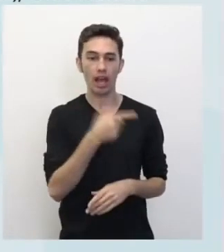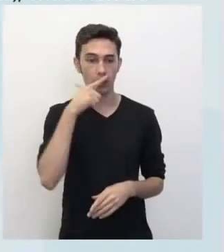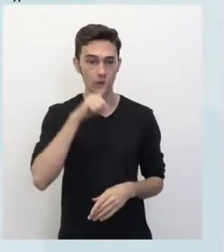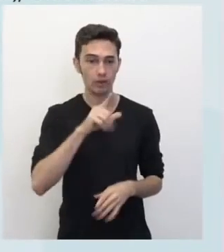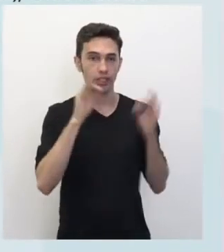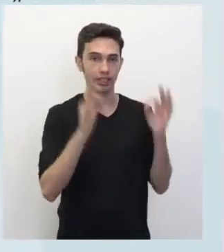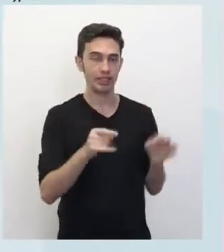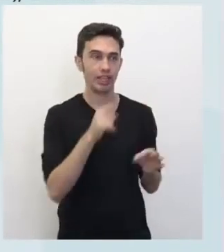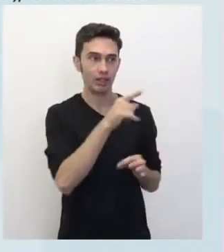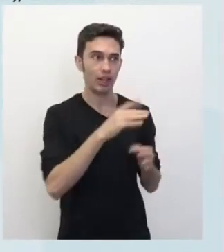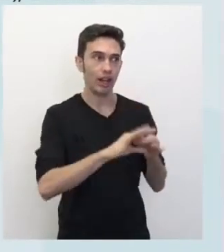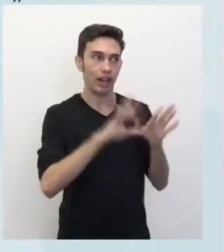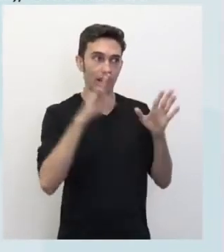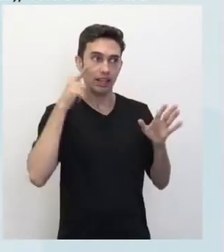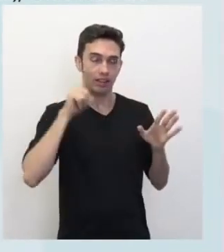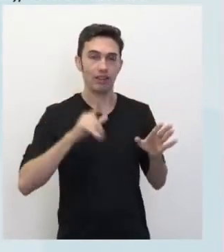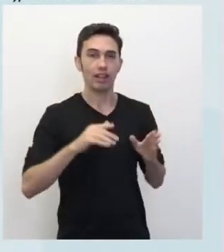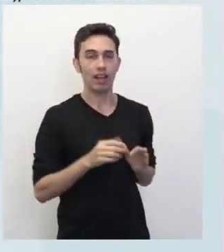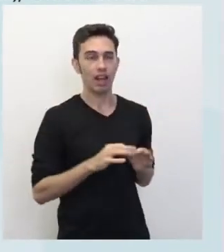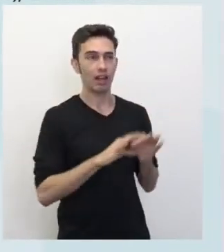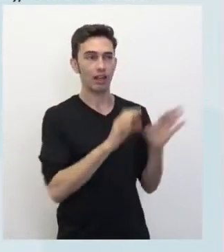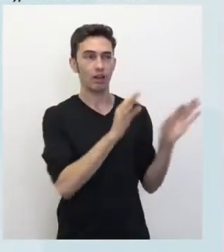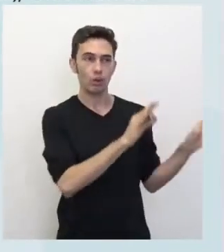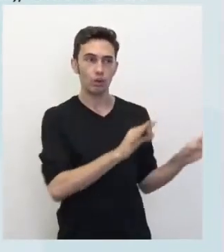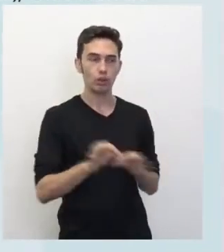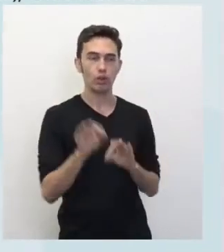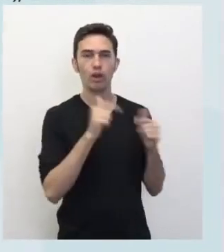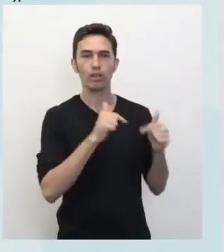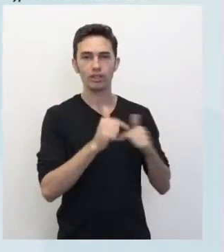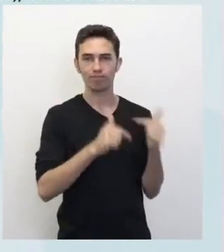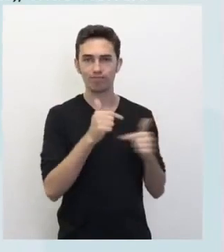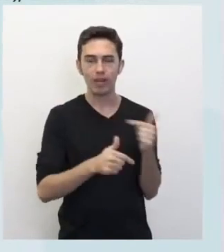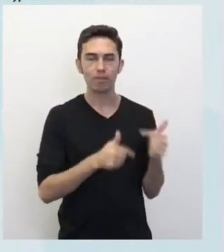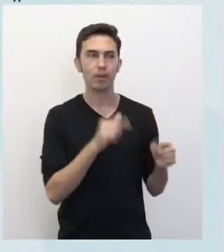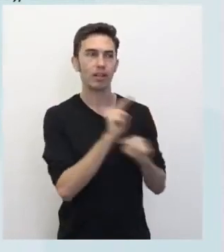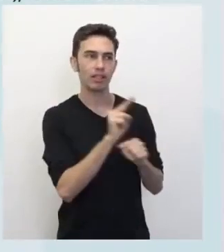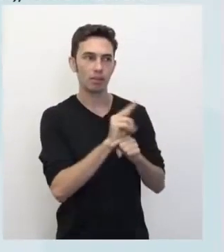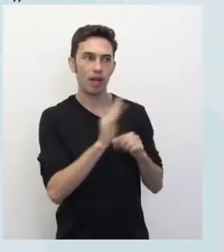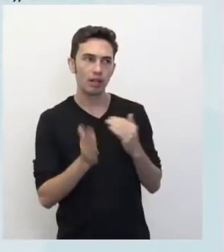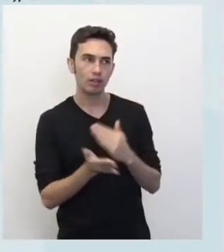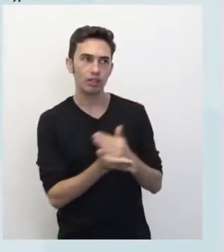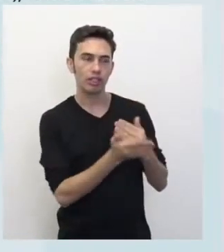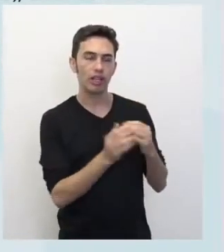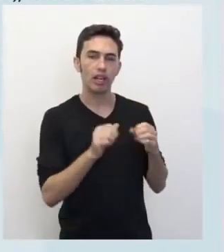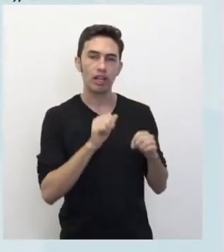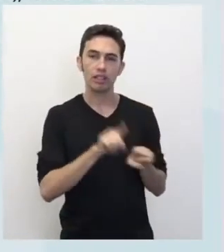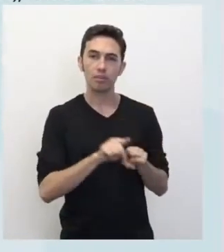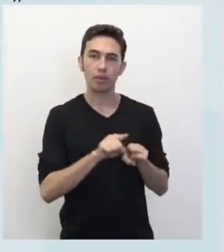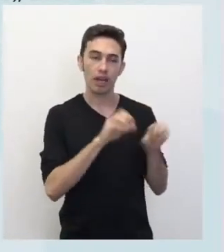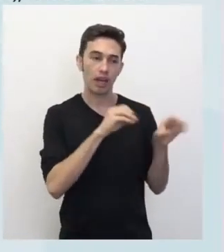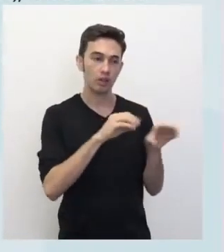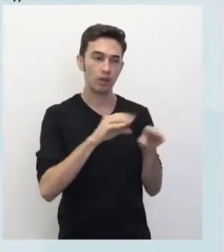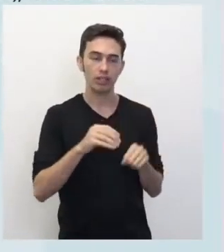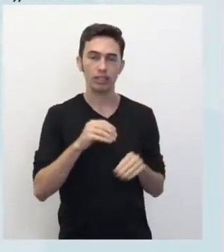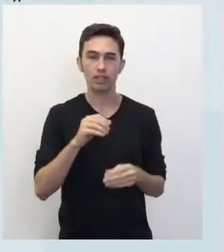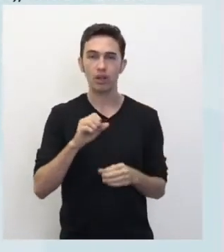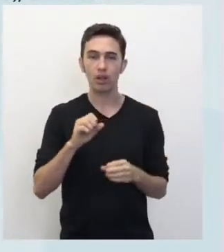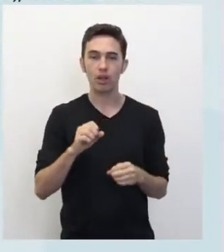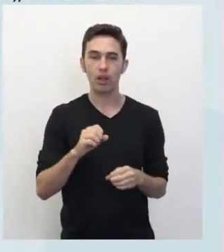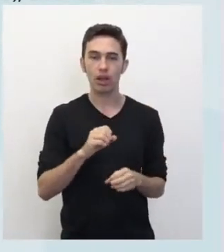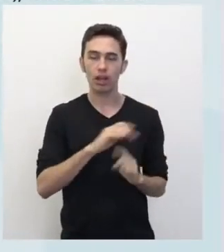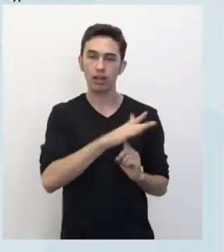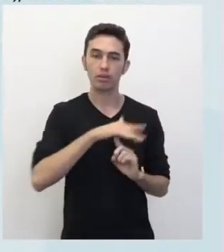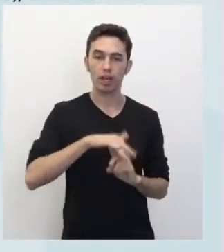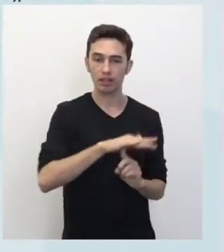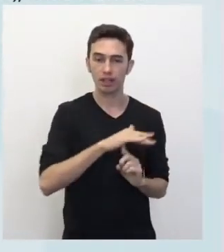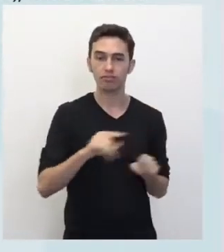aves, possibilitando a continuidade do trabalho e auxiliando na educação ambiental e apoio ao turismo e